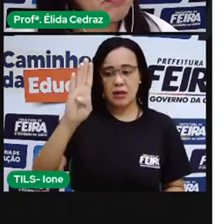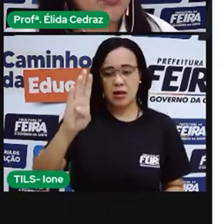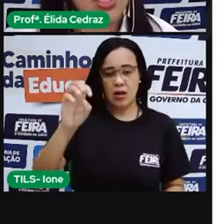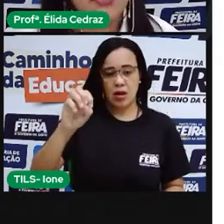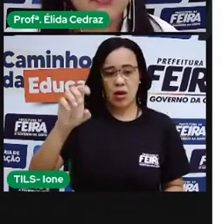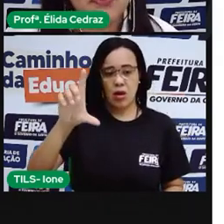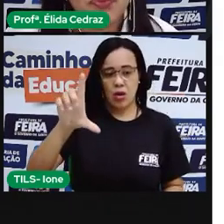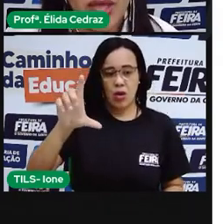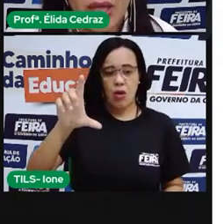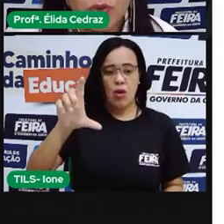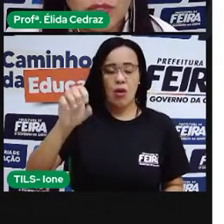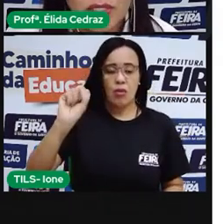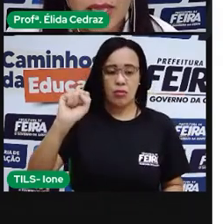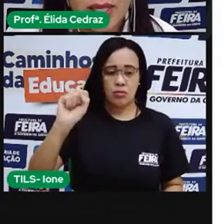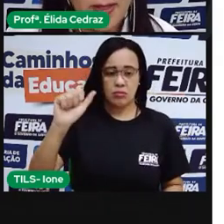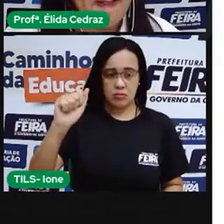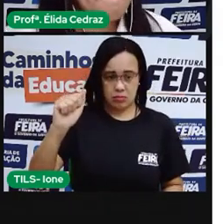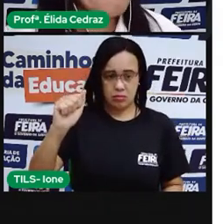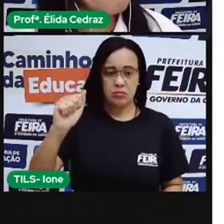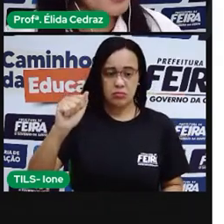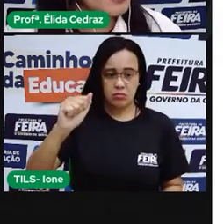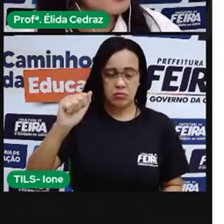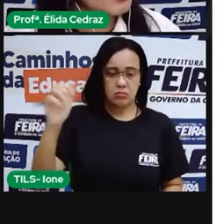conversa, falsa,